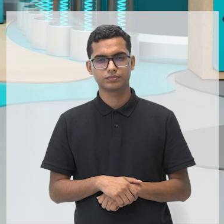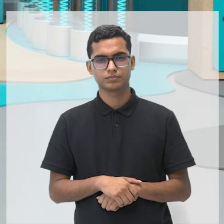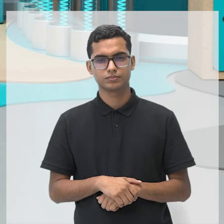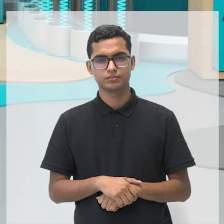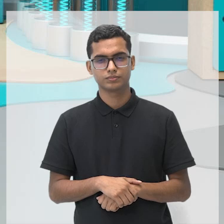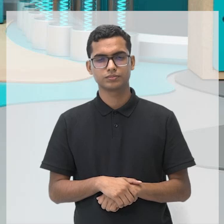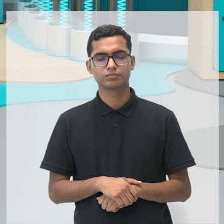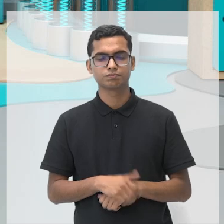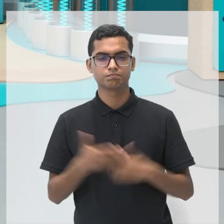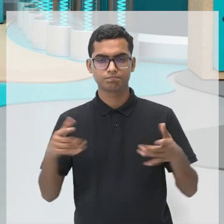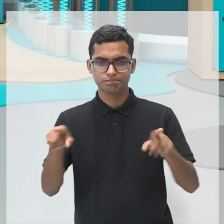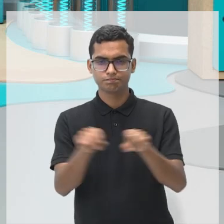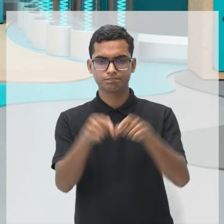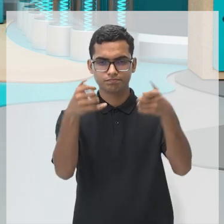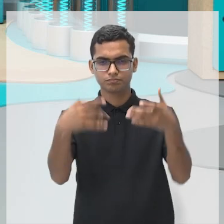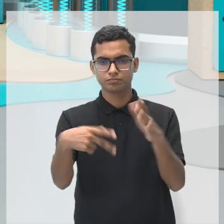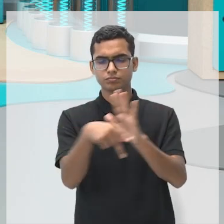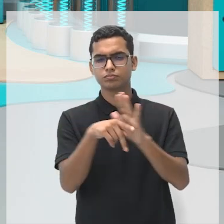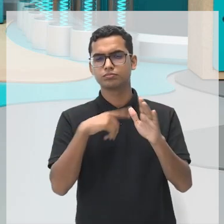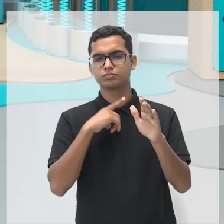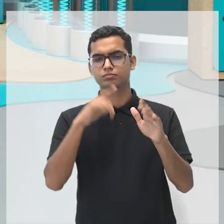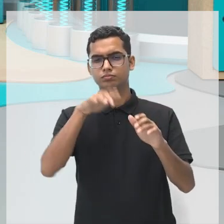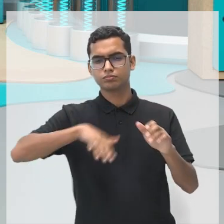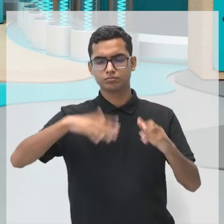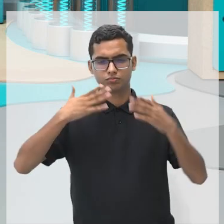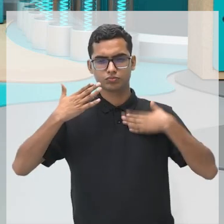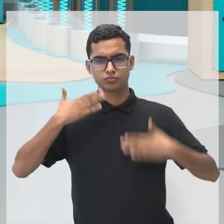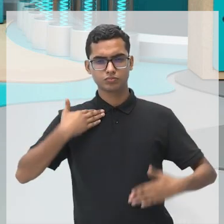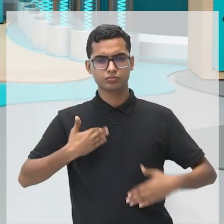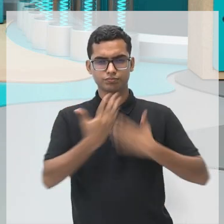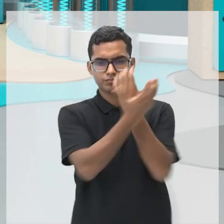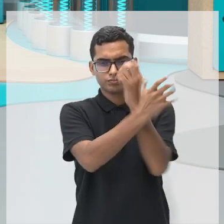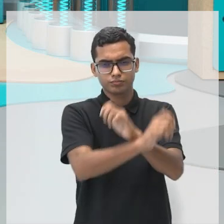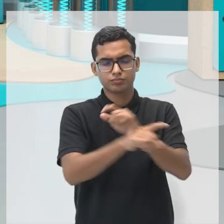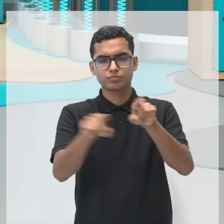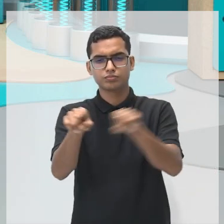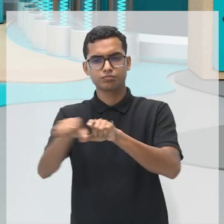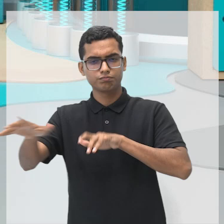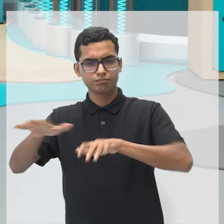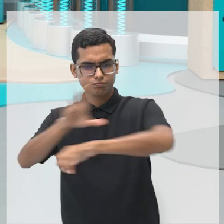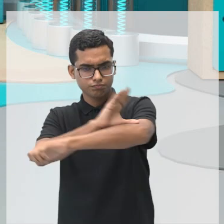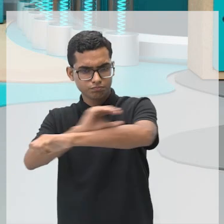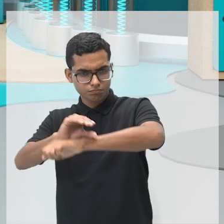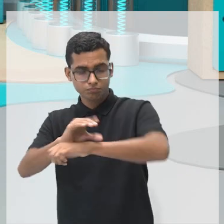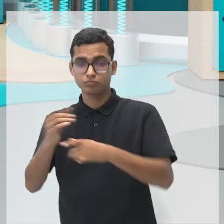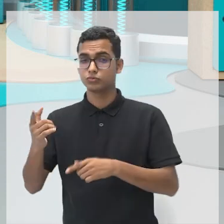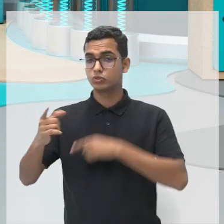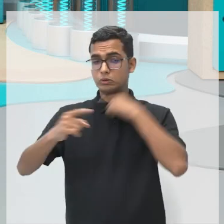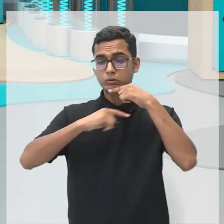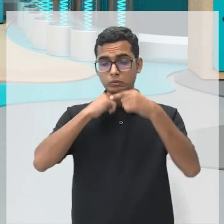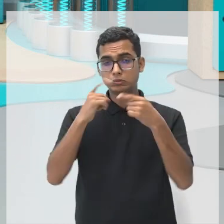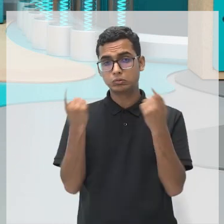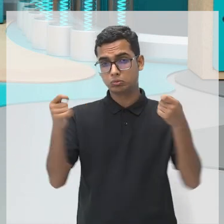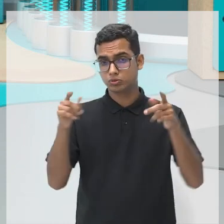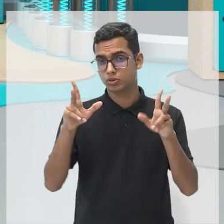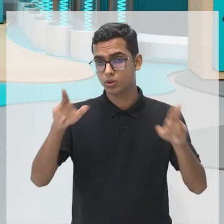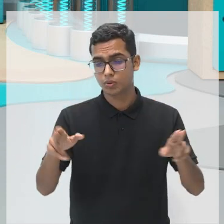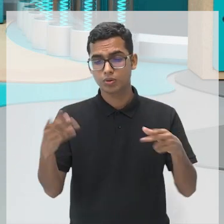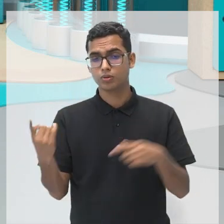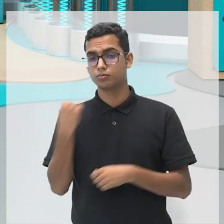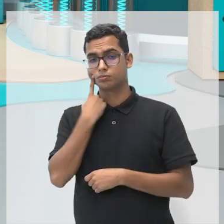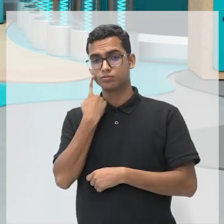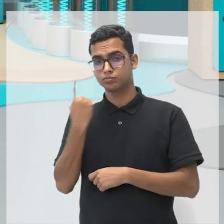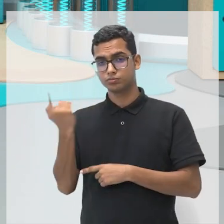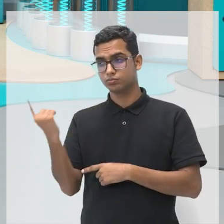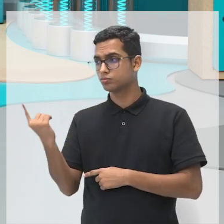e locomotor, me surgiu uma dúvida que talvez pode ser a de vocês também, que é essa dúvida que aparece para a